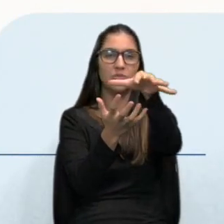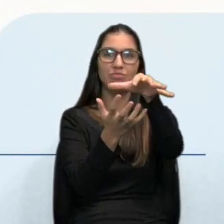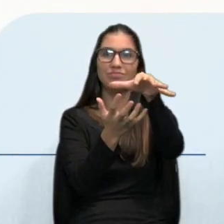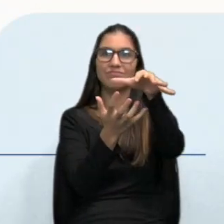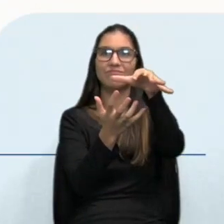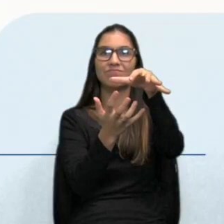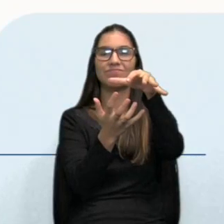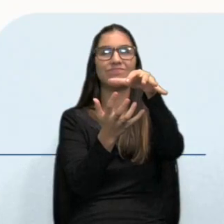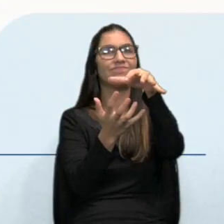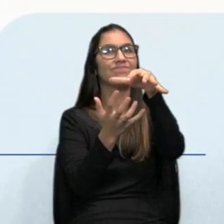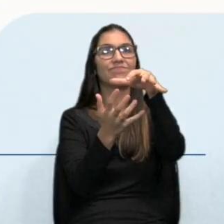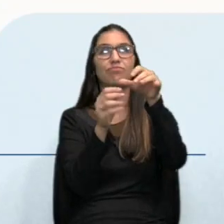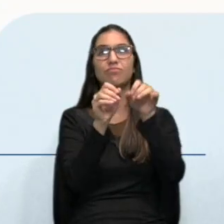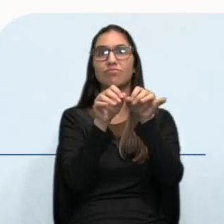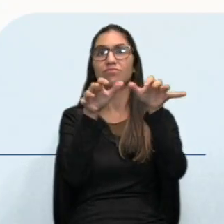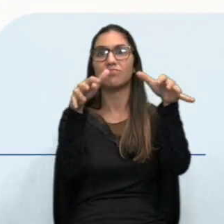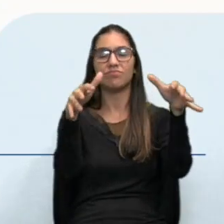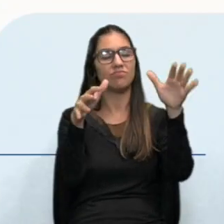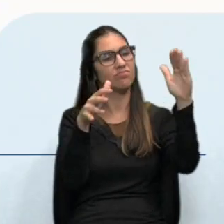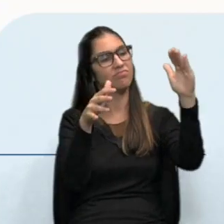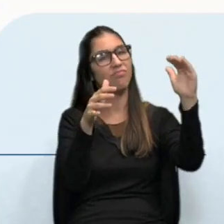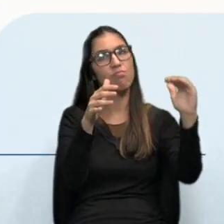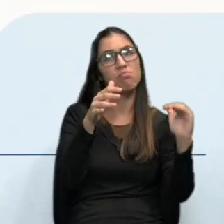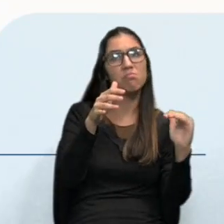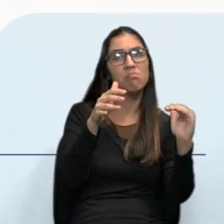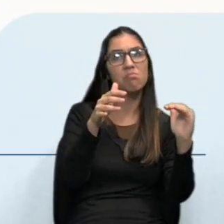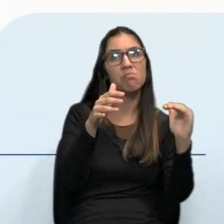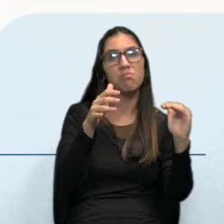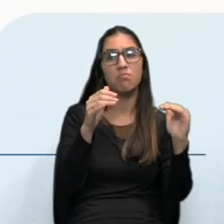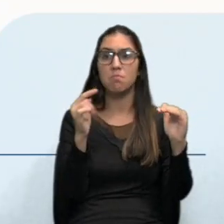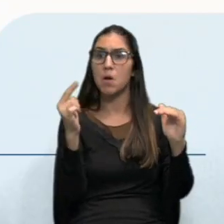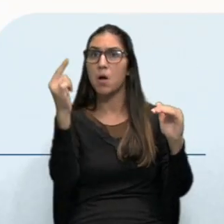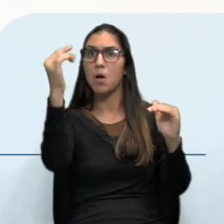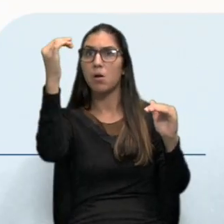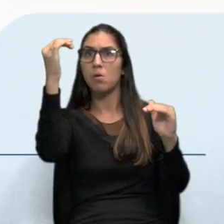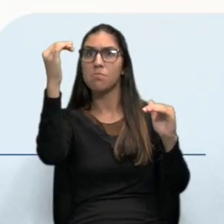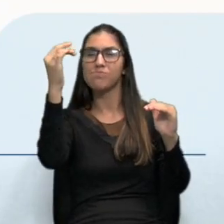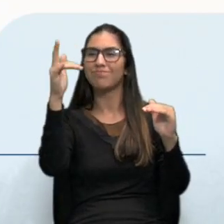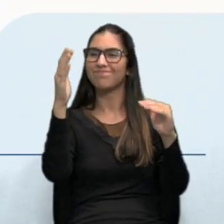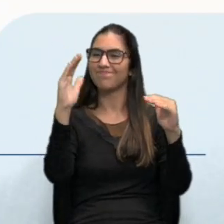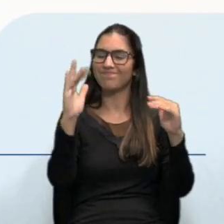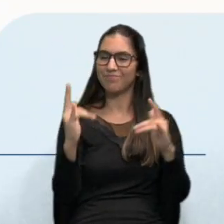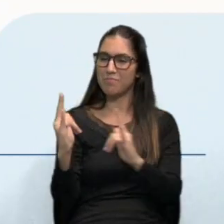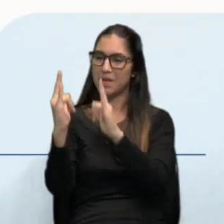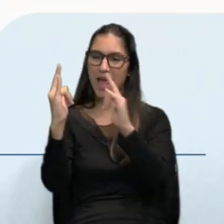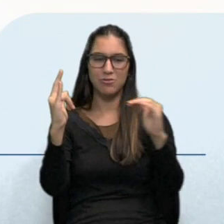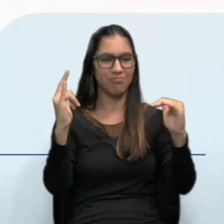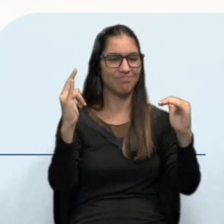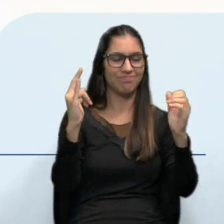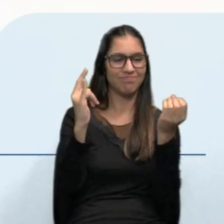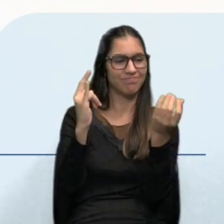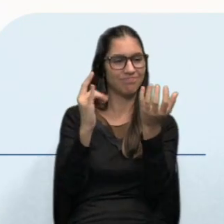é regular. Aqui é menor, aqui é maior, depois por causa do prédio não consegue passar daqui,